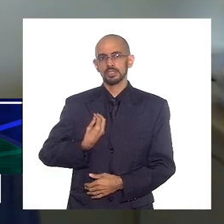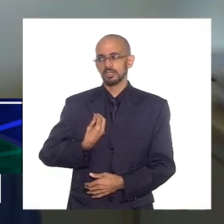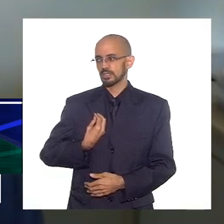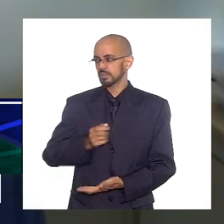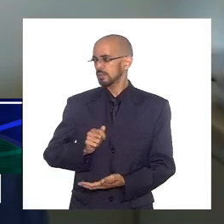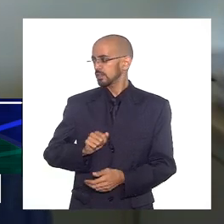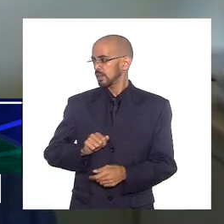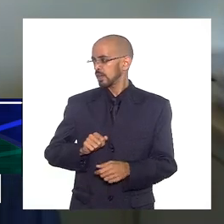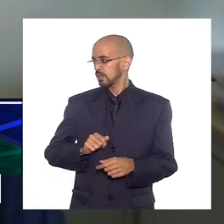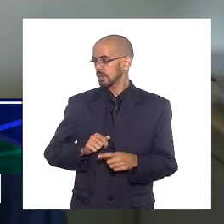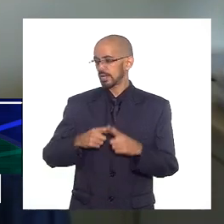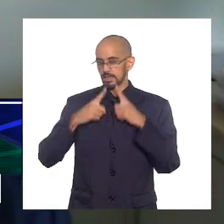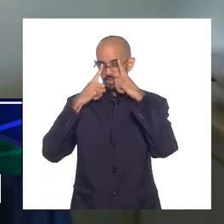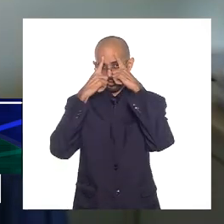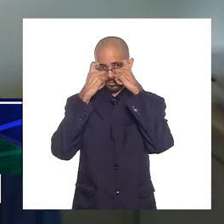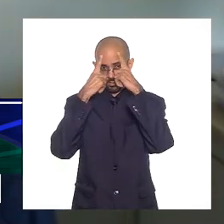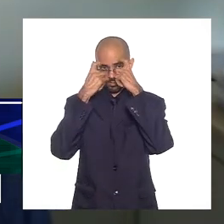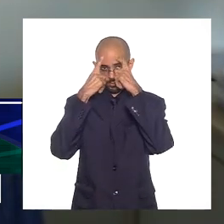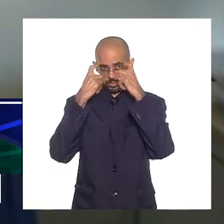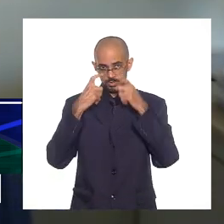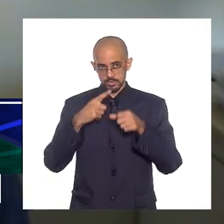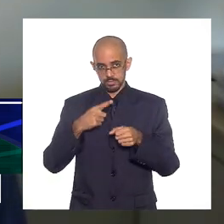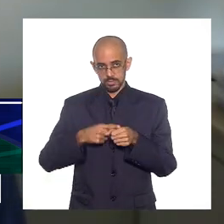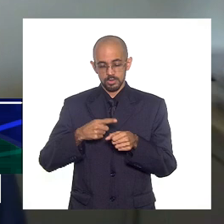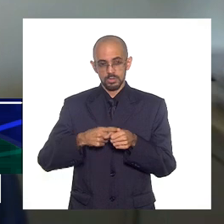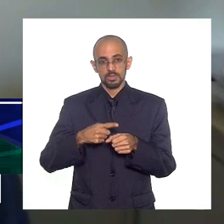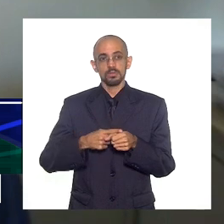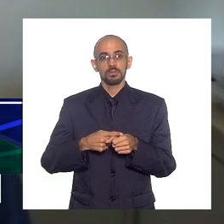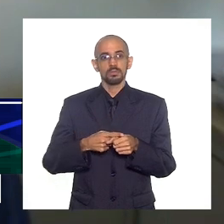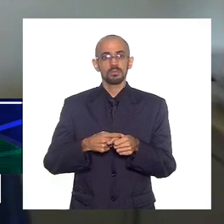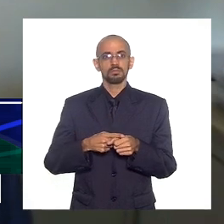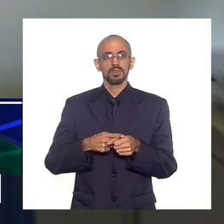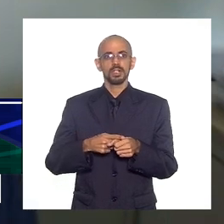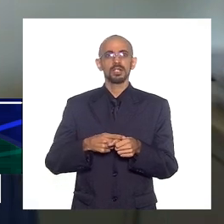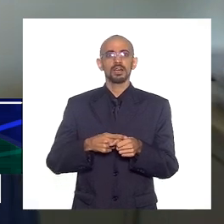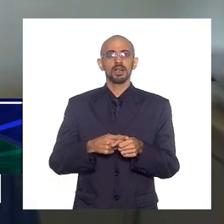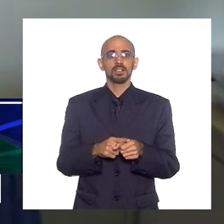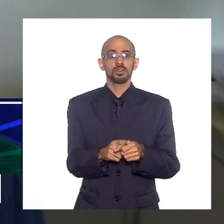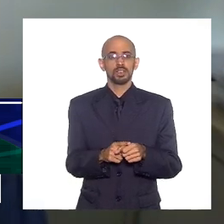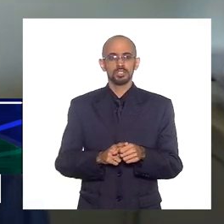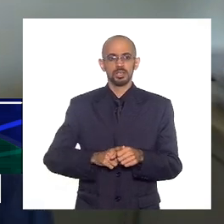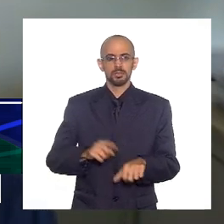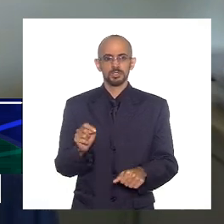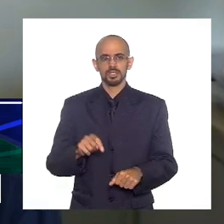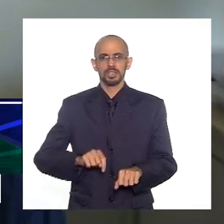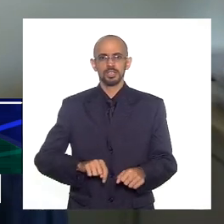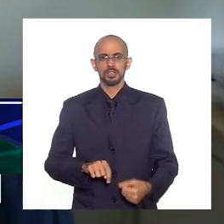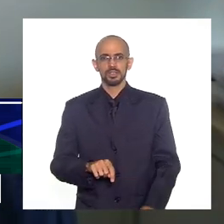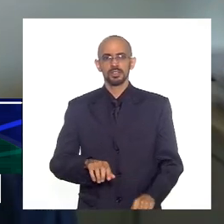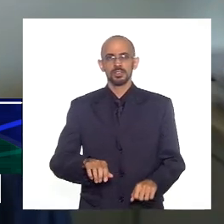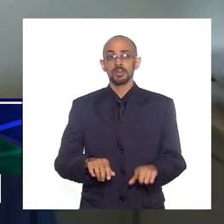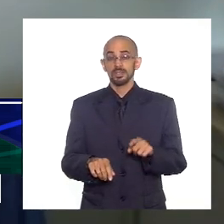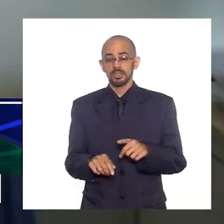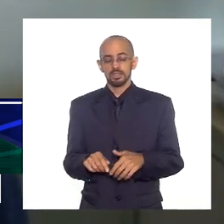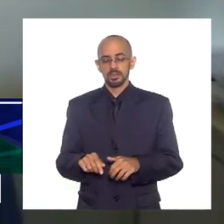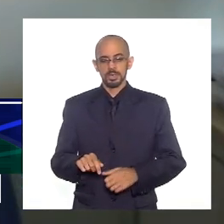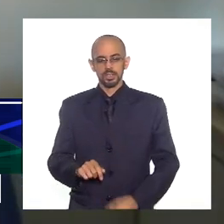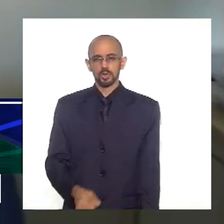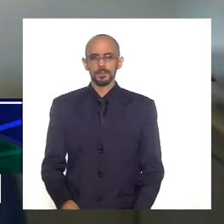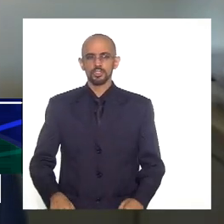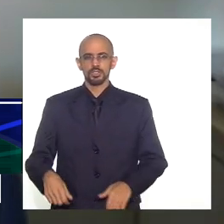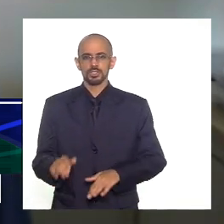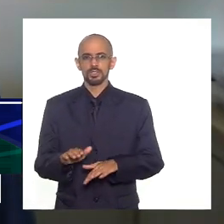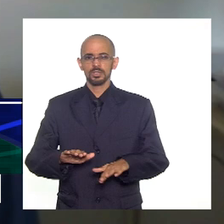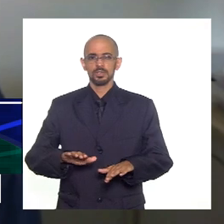violência urbana, para dar segurança à população que transita nos logradouros públicos,